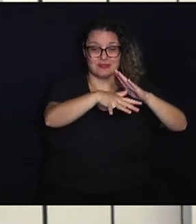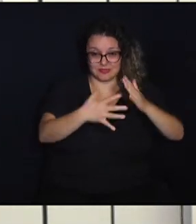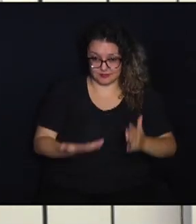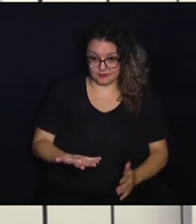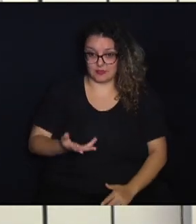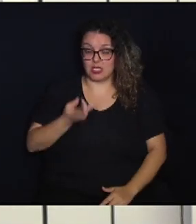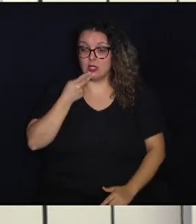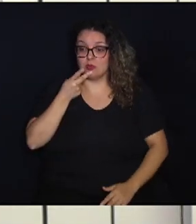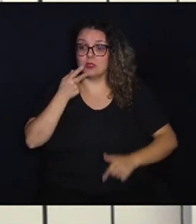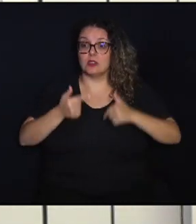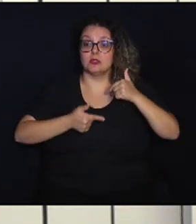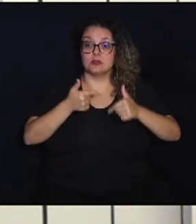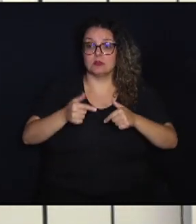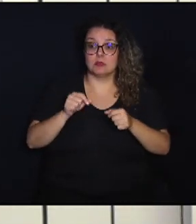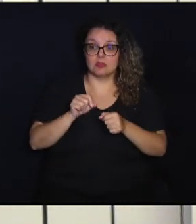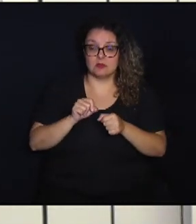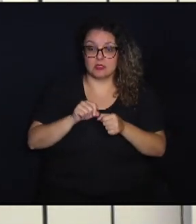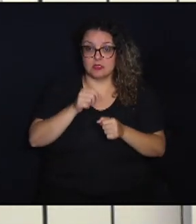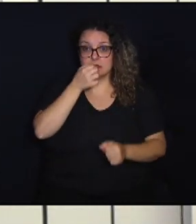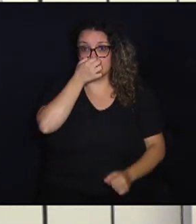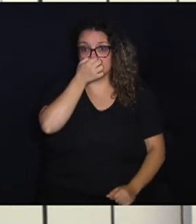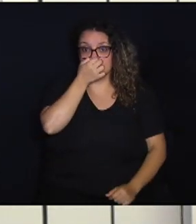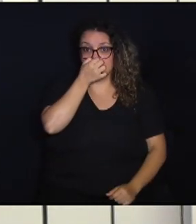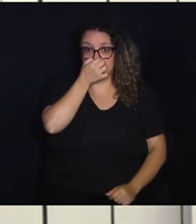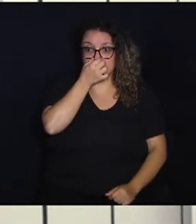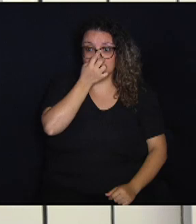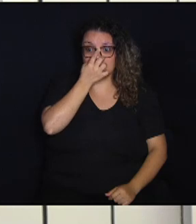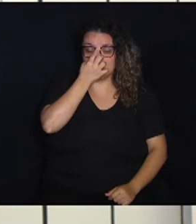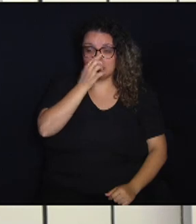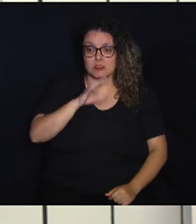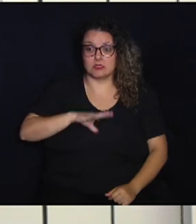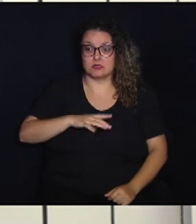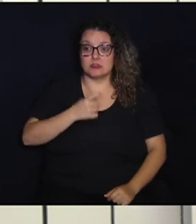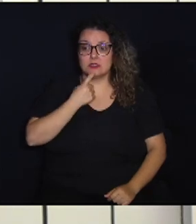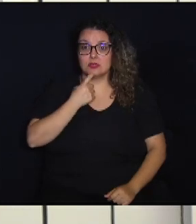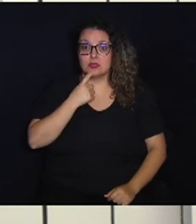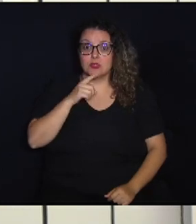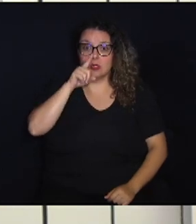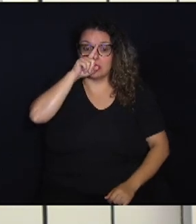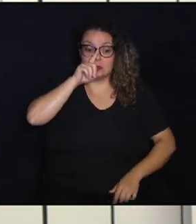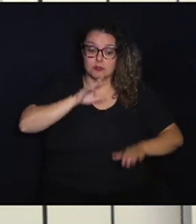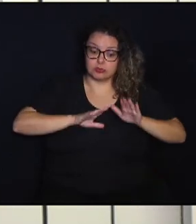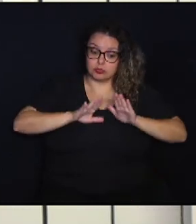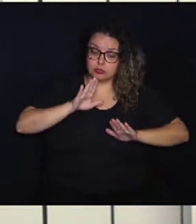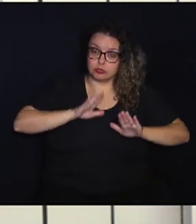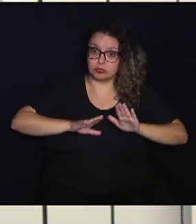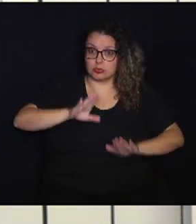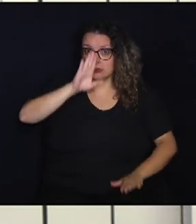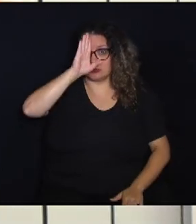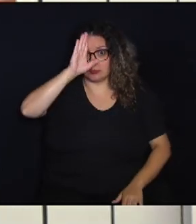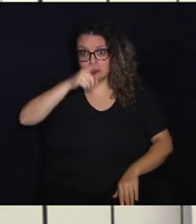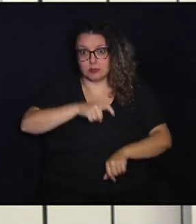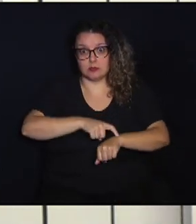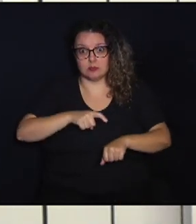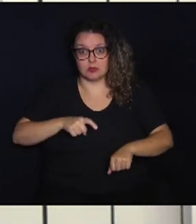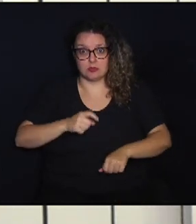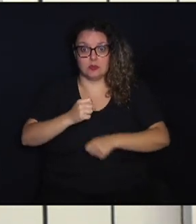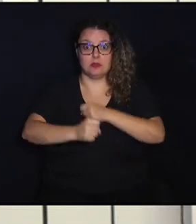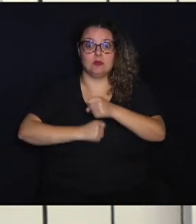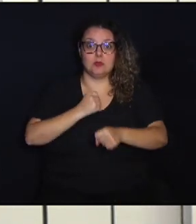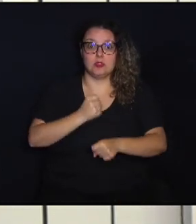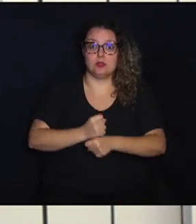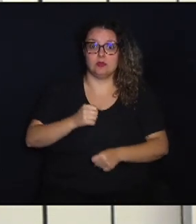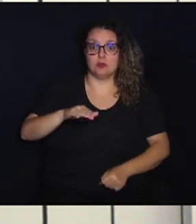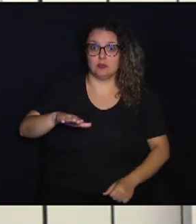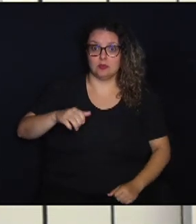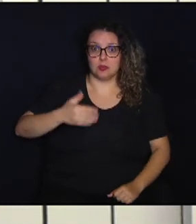sobre o trabalho que é realizado aqui na cidade de Campinas, os cuidados, principalmente nesta época do ano, eu aciono a